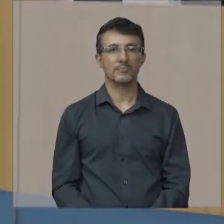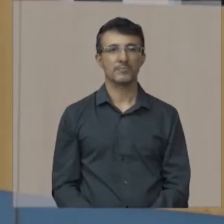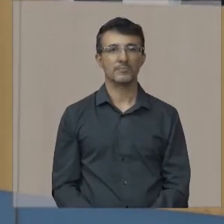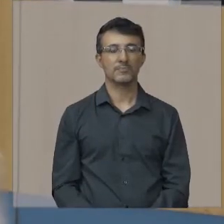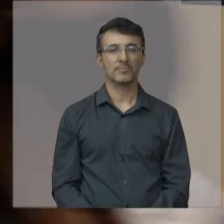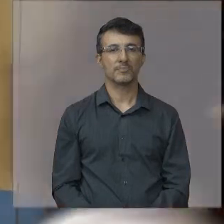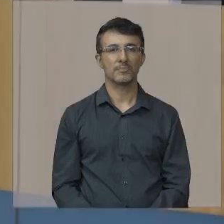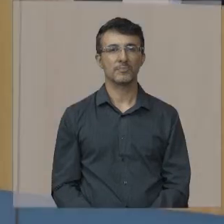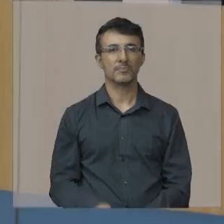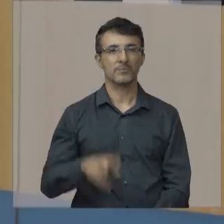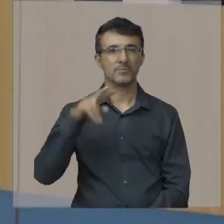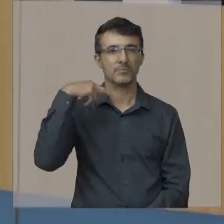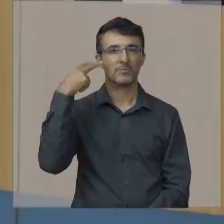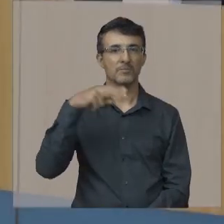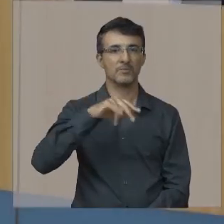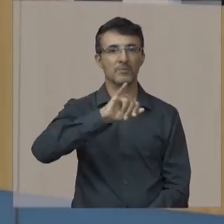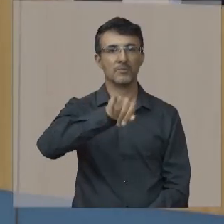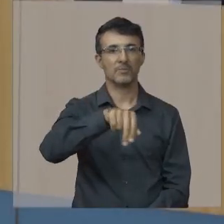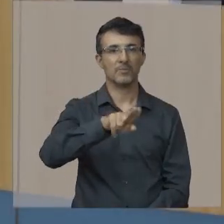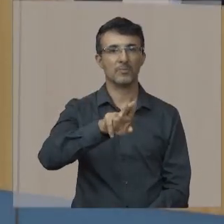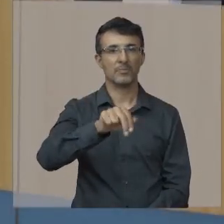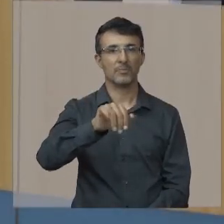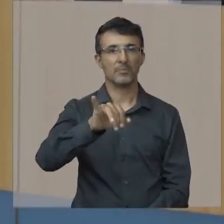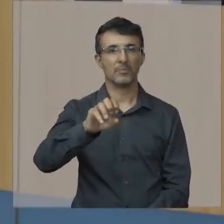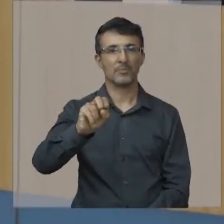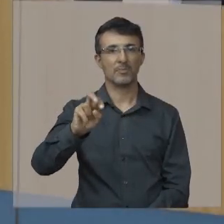Vereador Júnior da Farmácia.